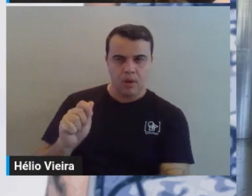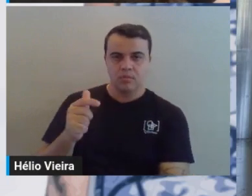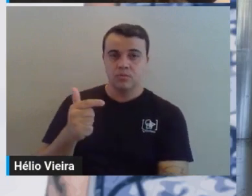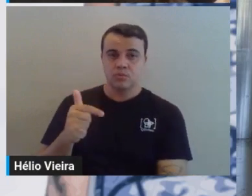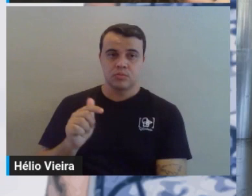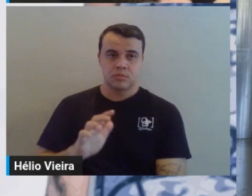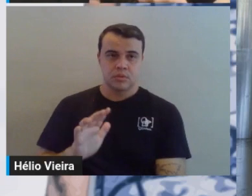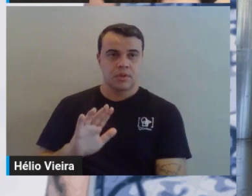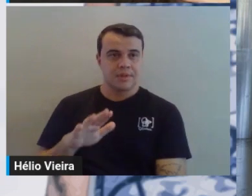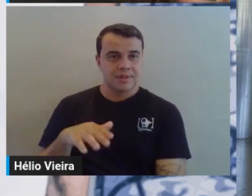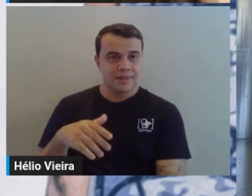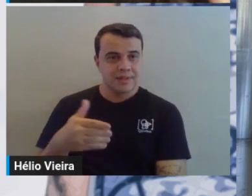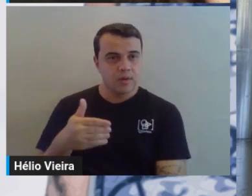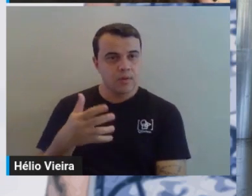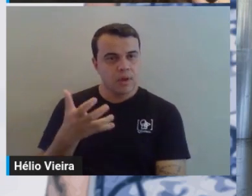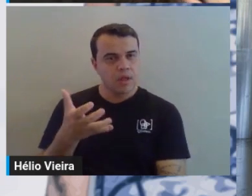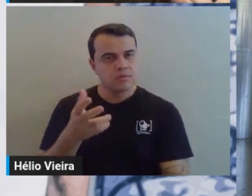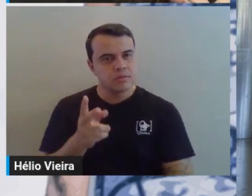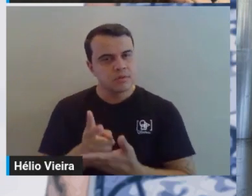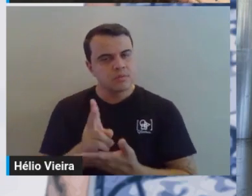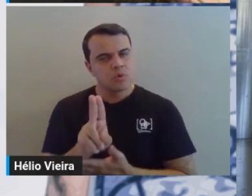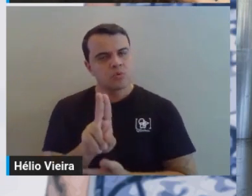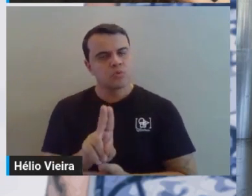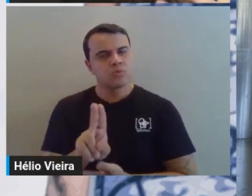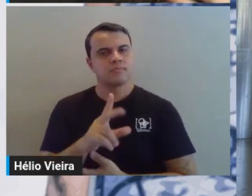mais. Então, ele busca usar